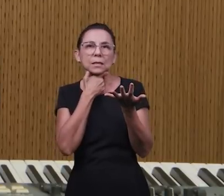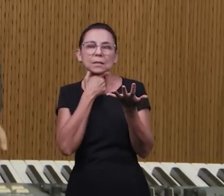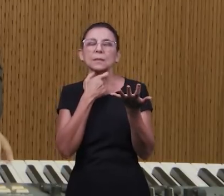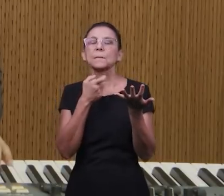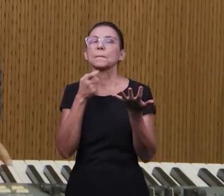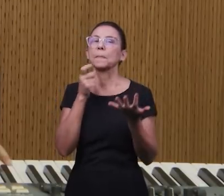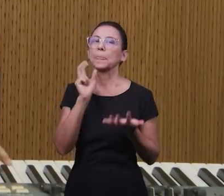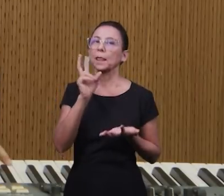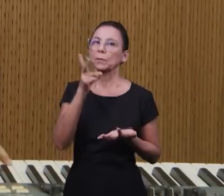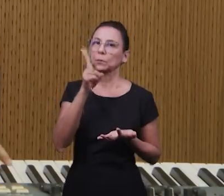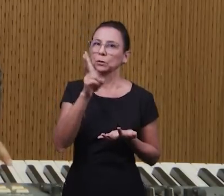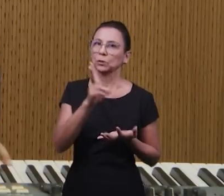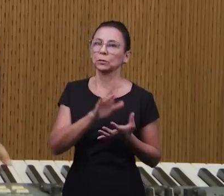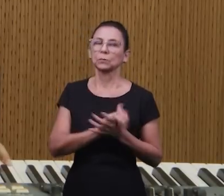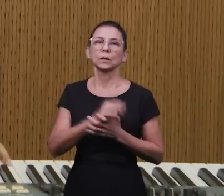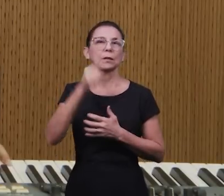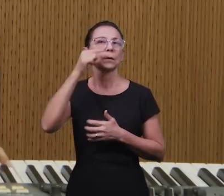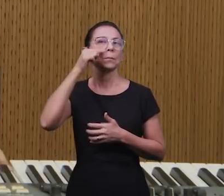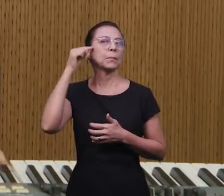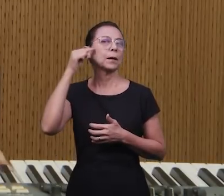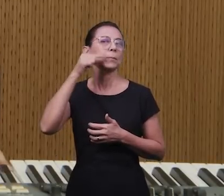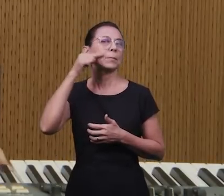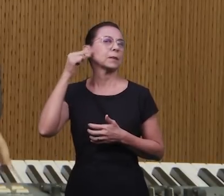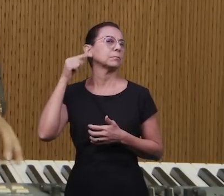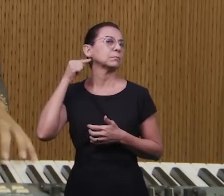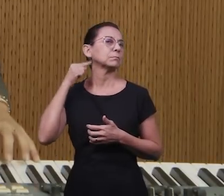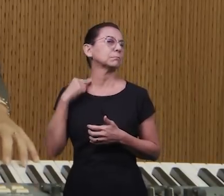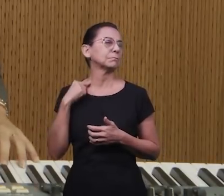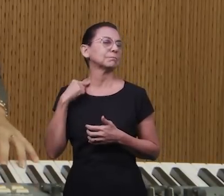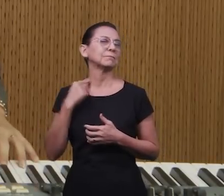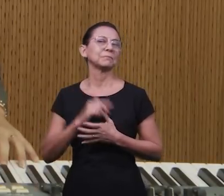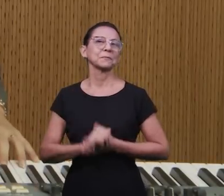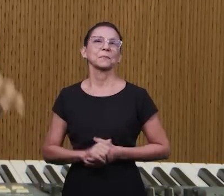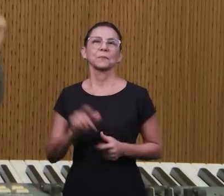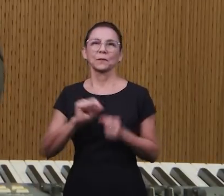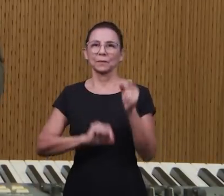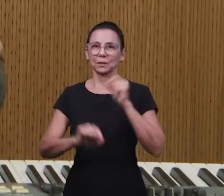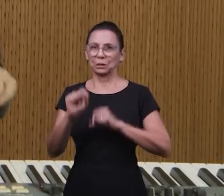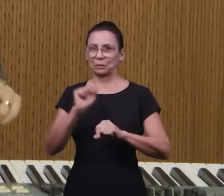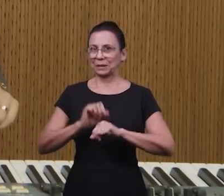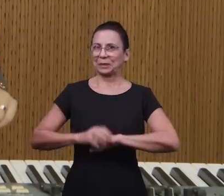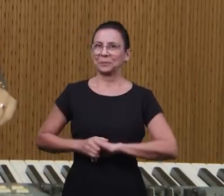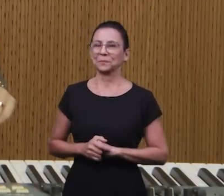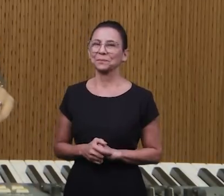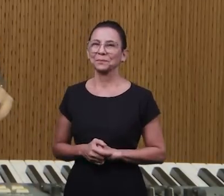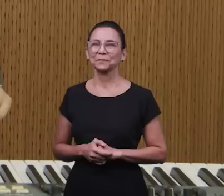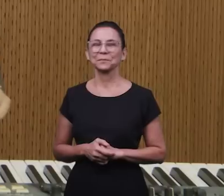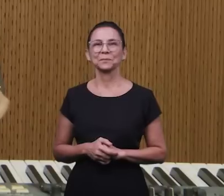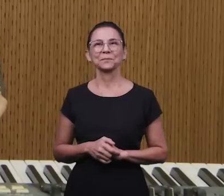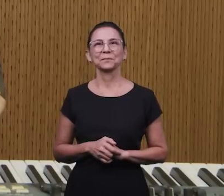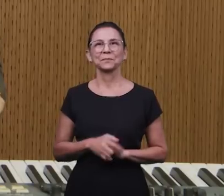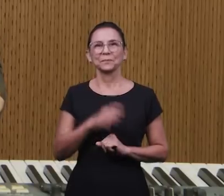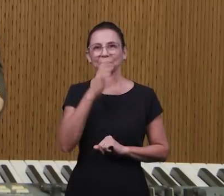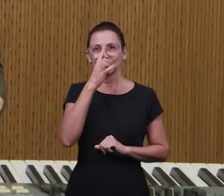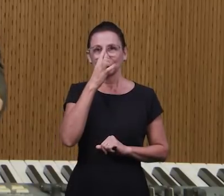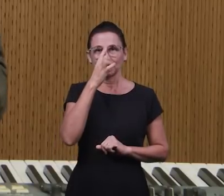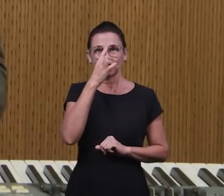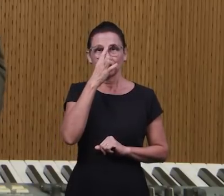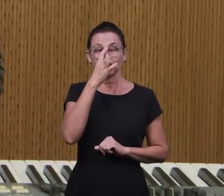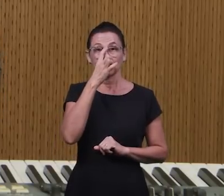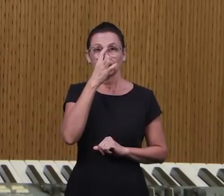Ainda sobre essa posição dos nossos articuladores, nós vamos fazer o seguinte exercício.